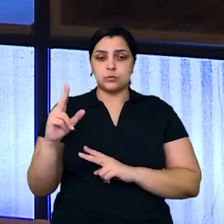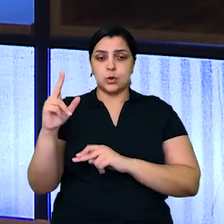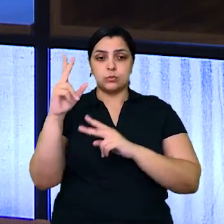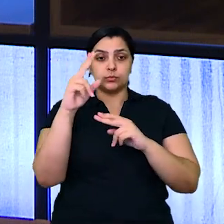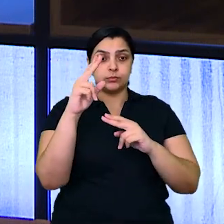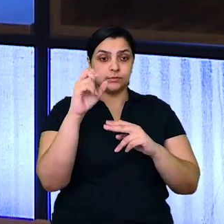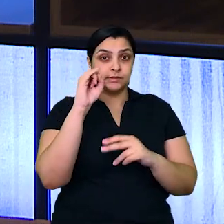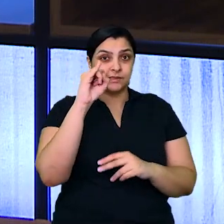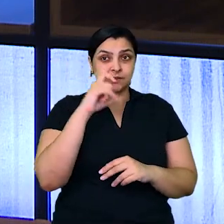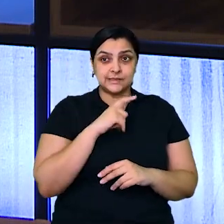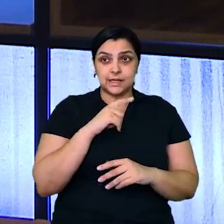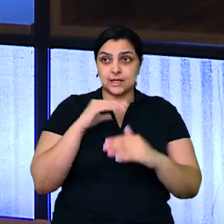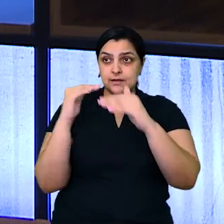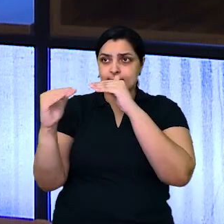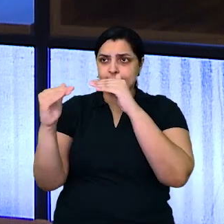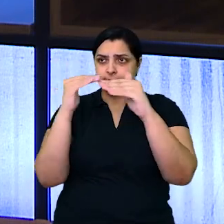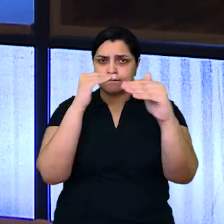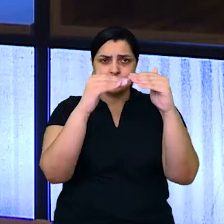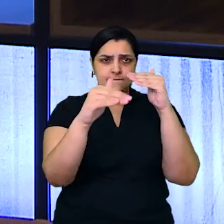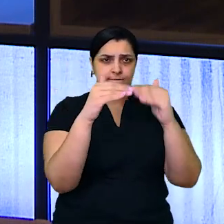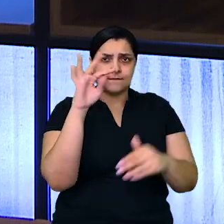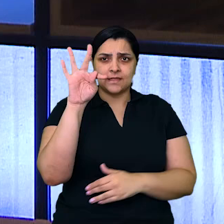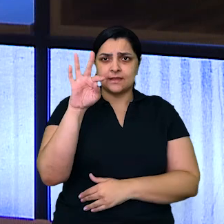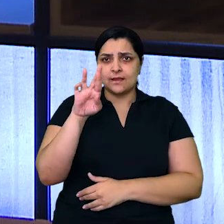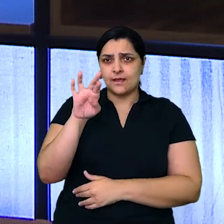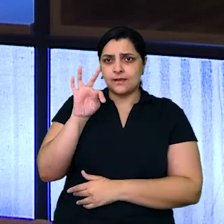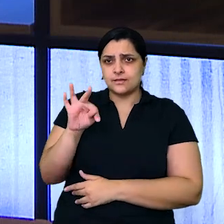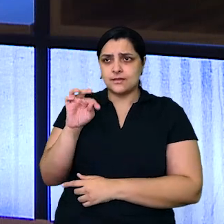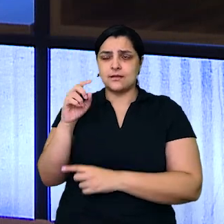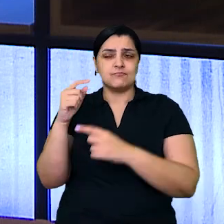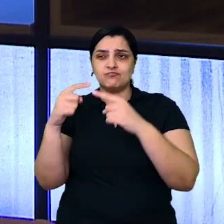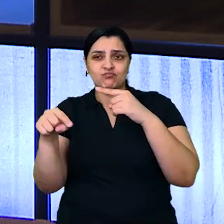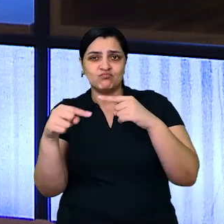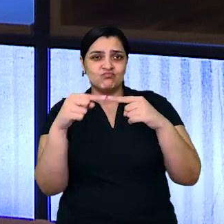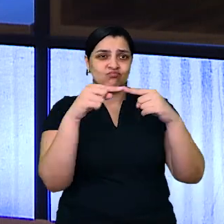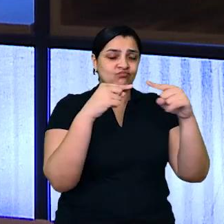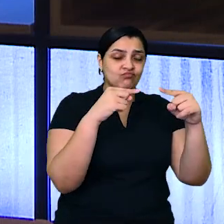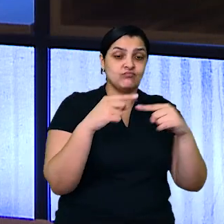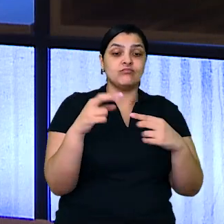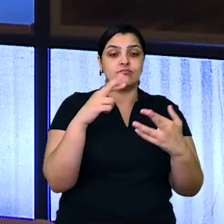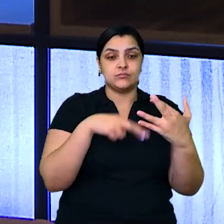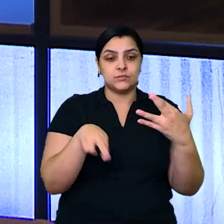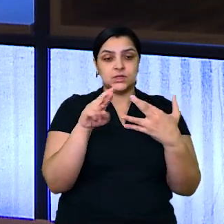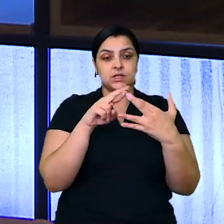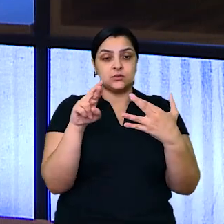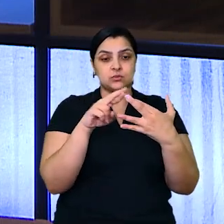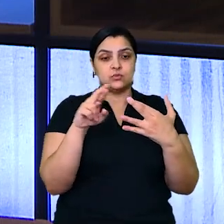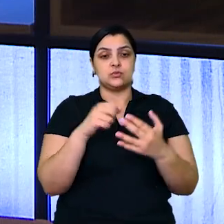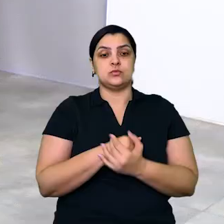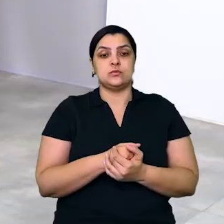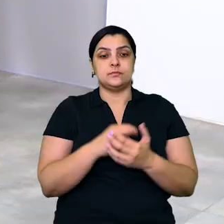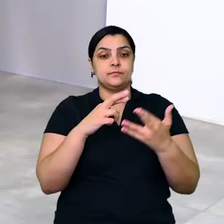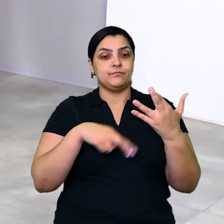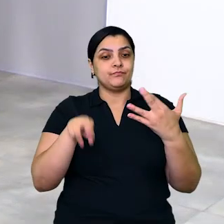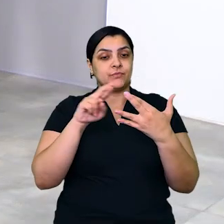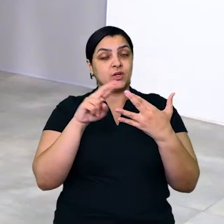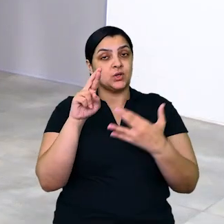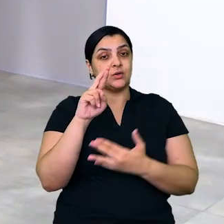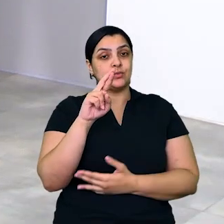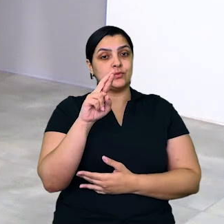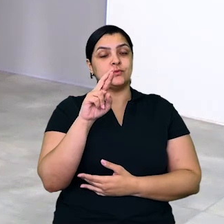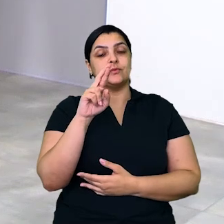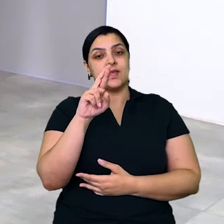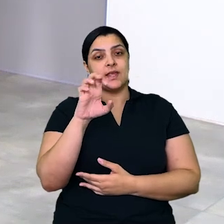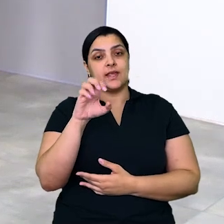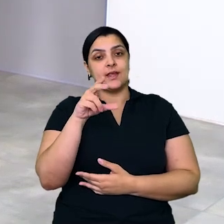essas divergências entre os tribunais regionais, e aí nós temos um recurso que se chama o recurso de